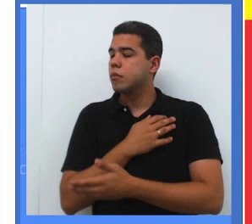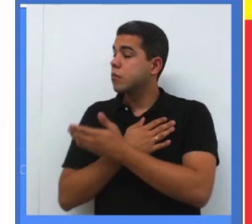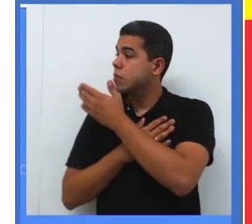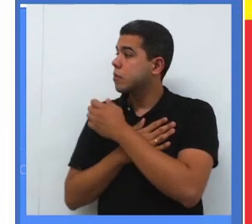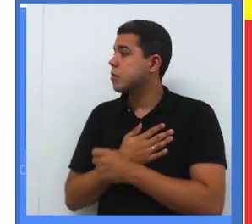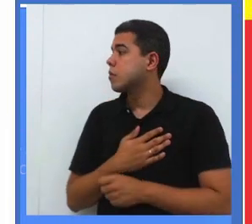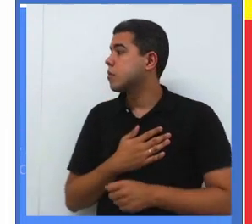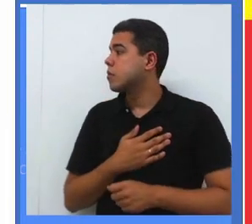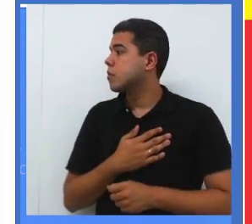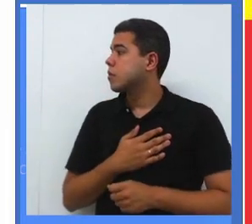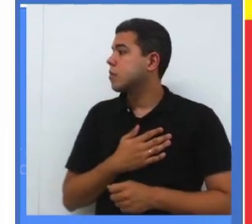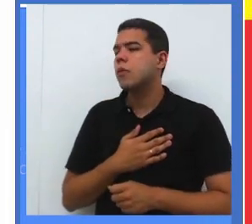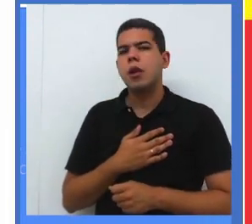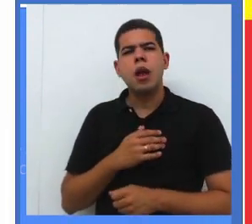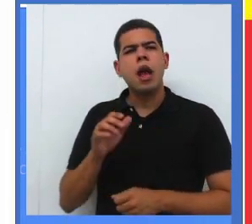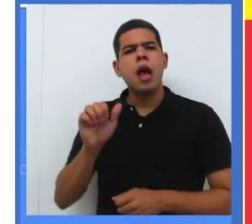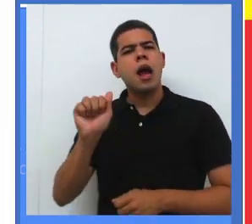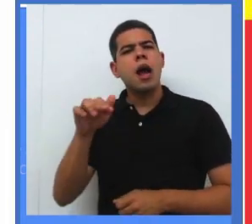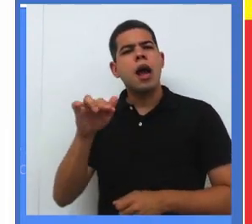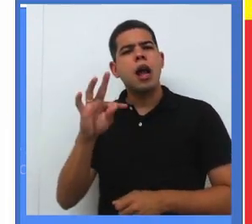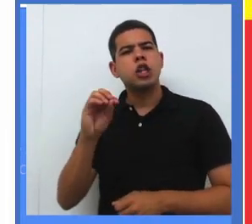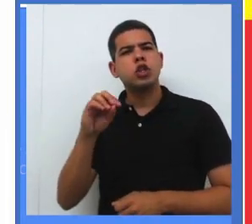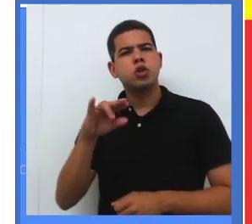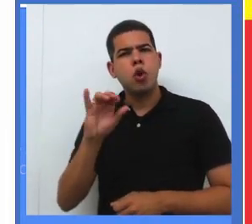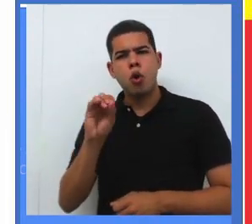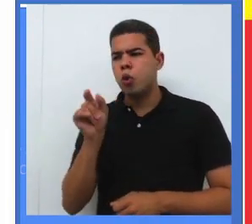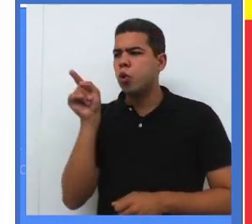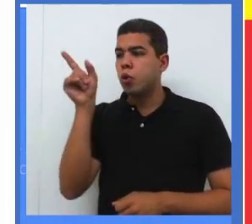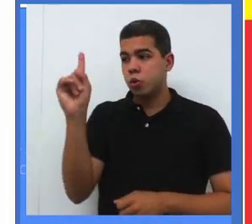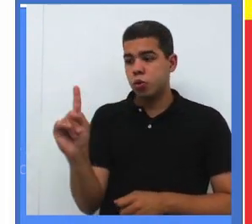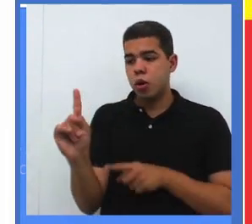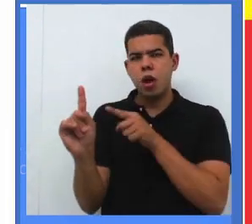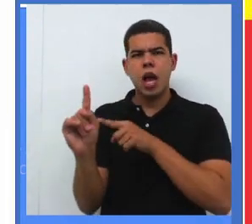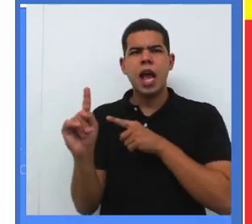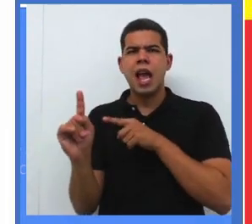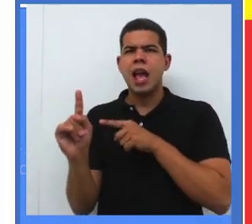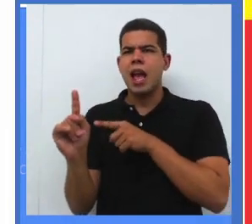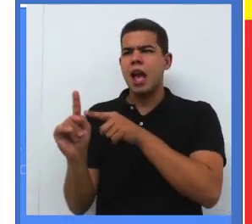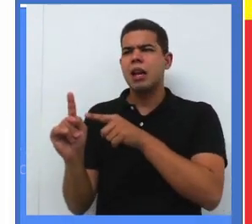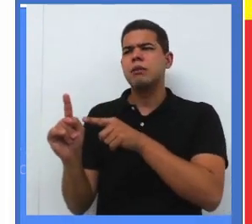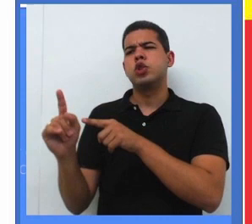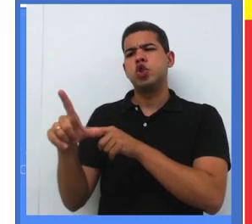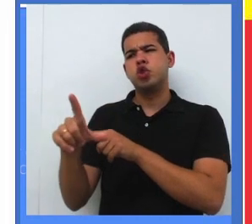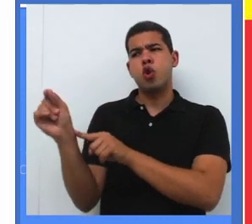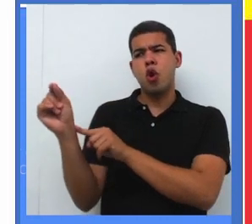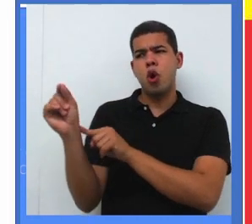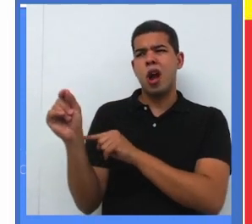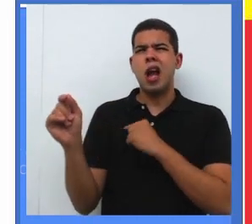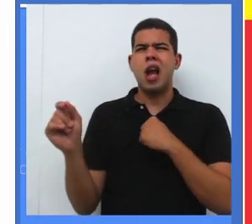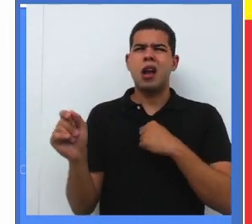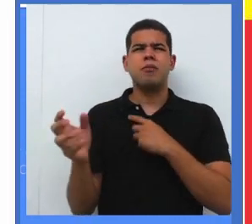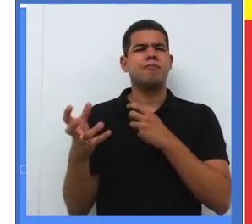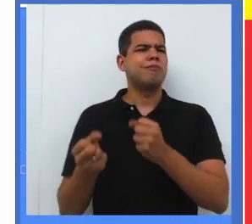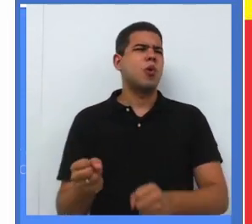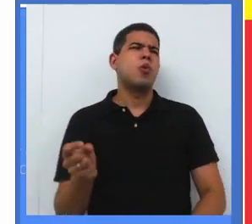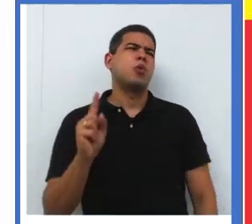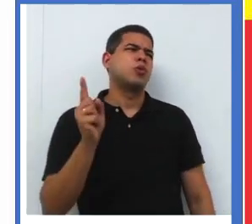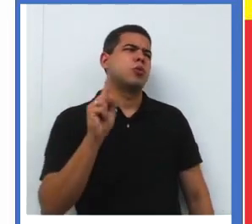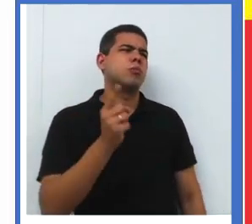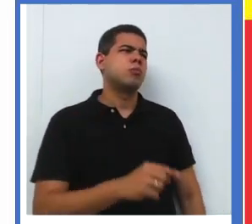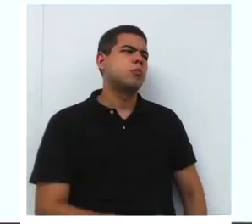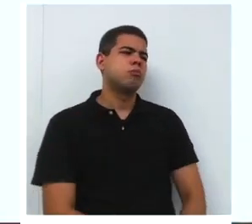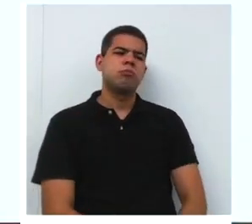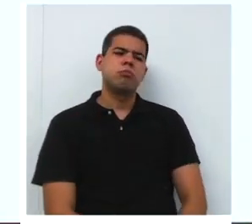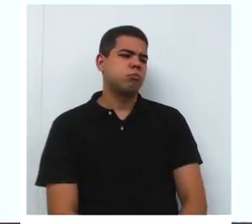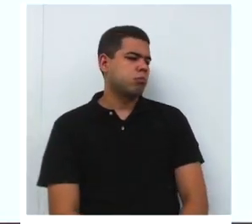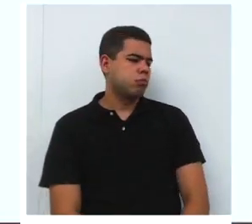de Antônio. Veja que aí o quê? Nós temos uma negação, então você não aceita o que é dito a você.